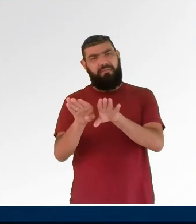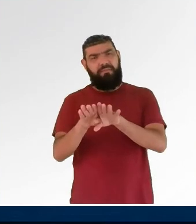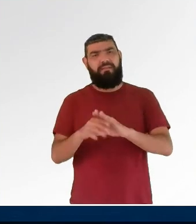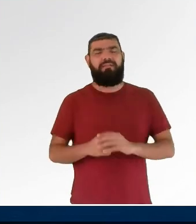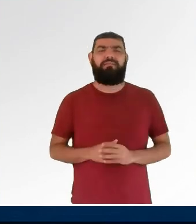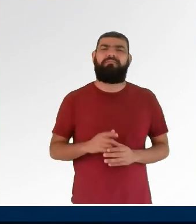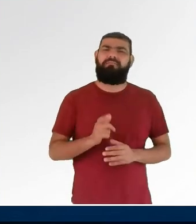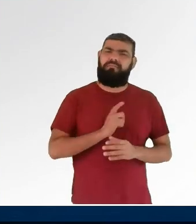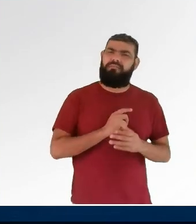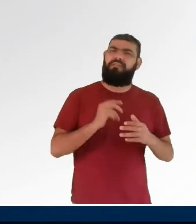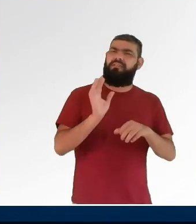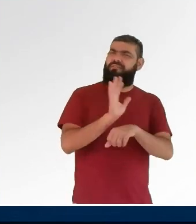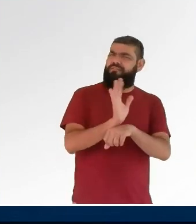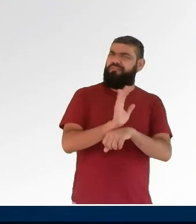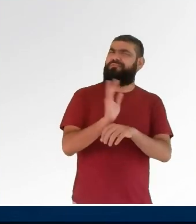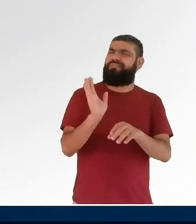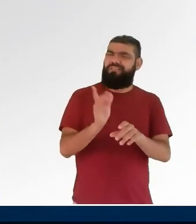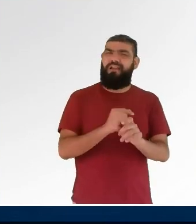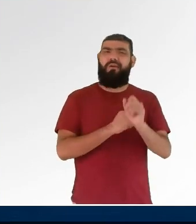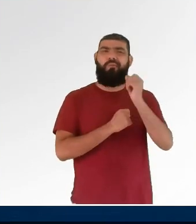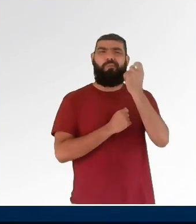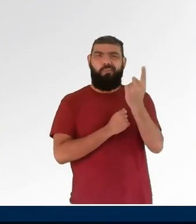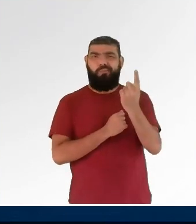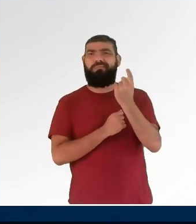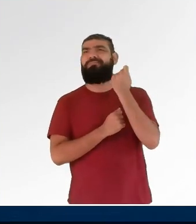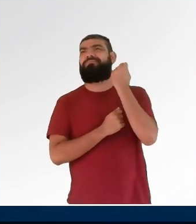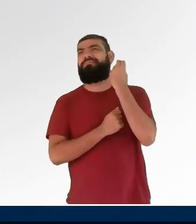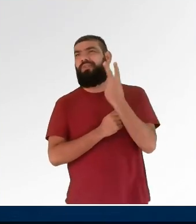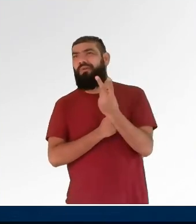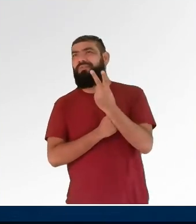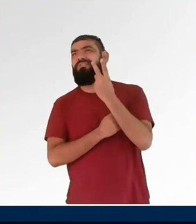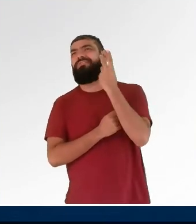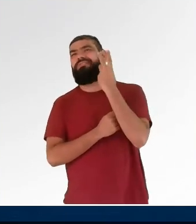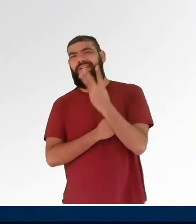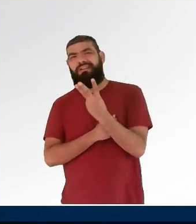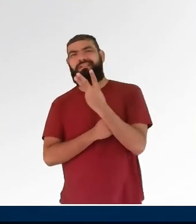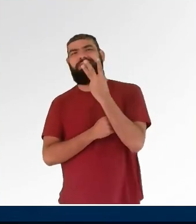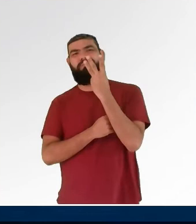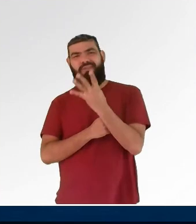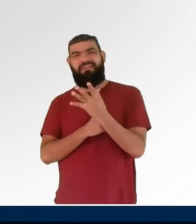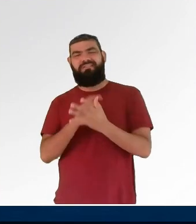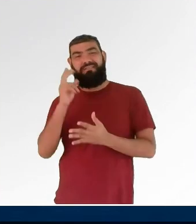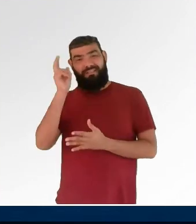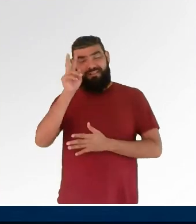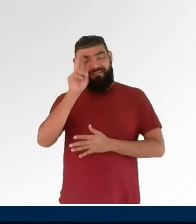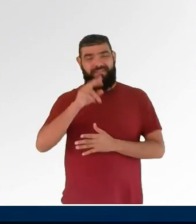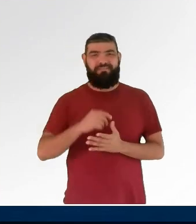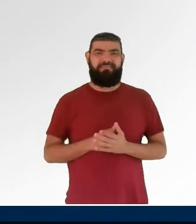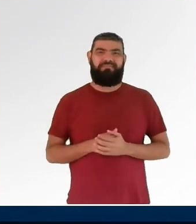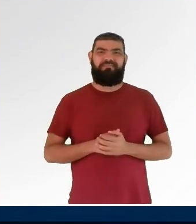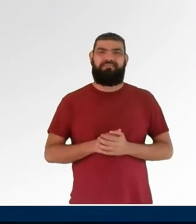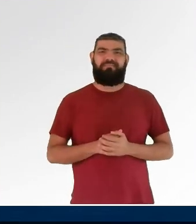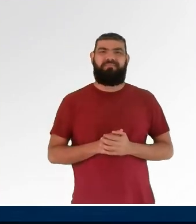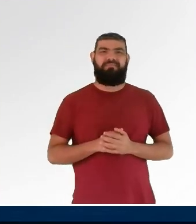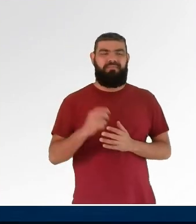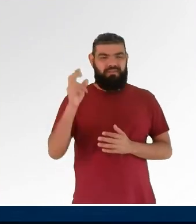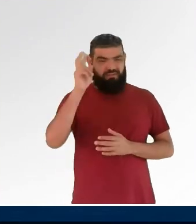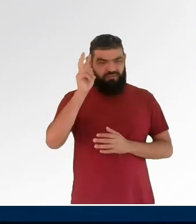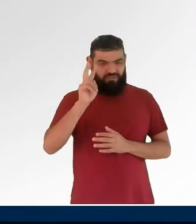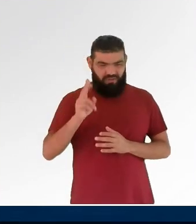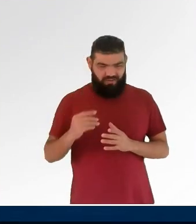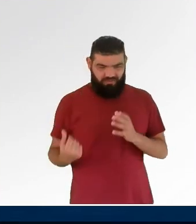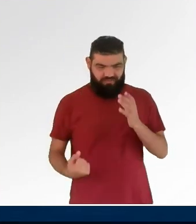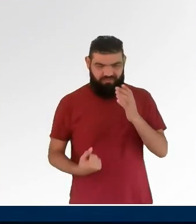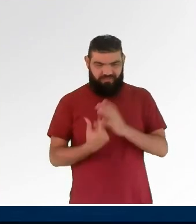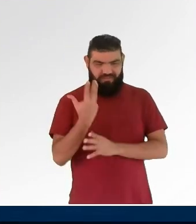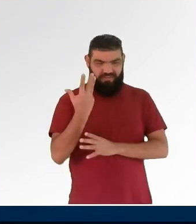vida, não foi? Você já assistiu a vários filmes. E você lembra o que fez a história acontecer? Vai pensando aí. Nós